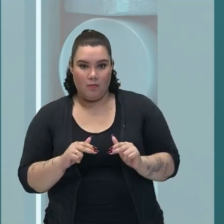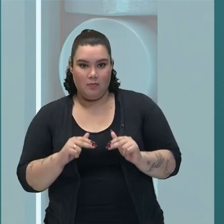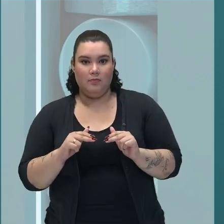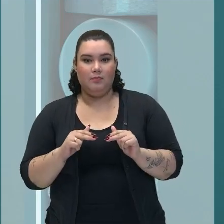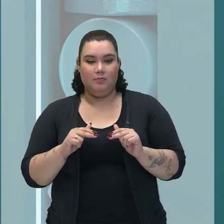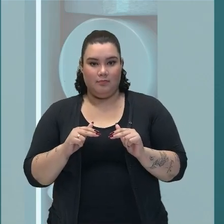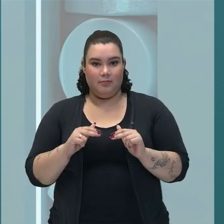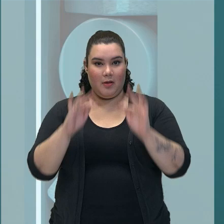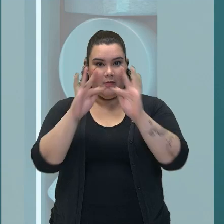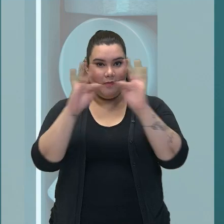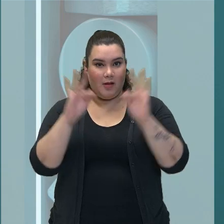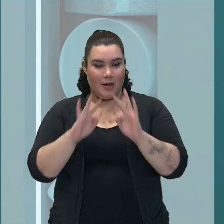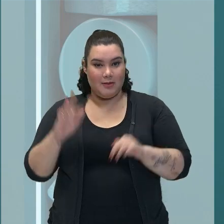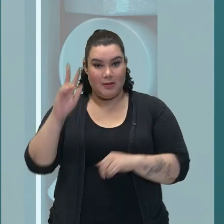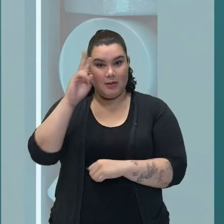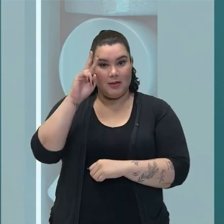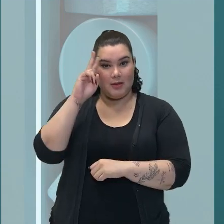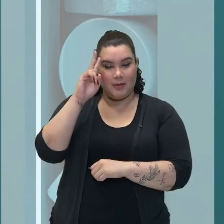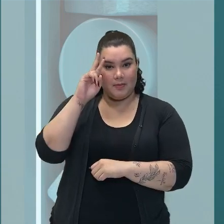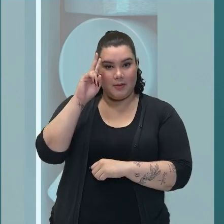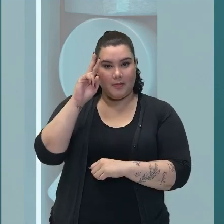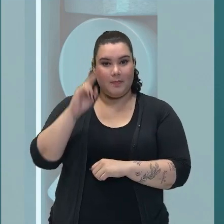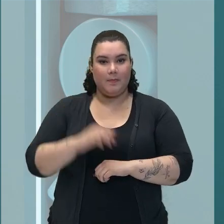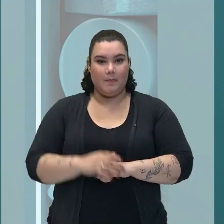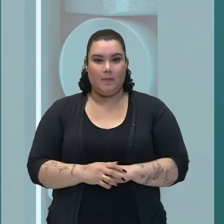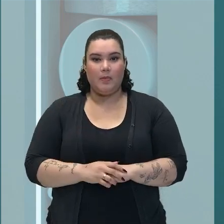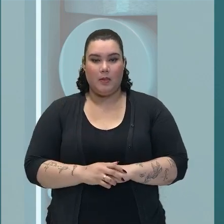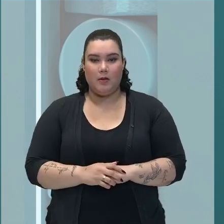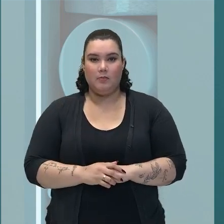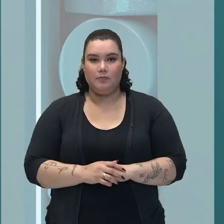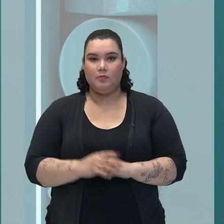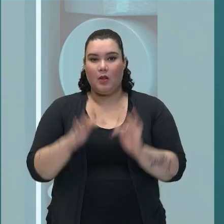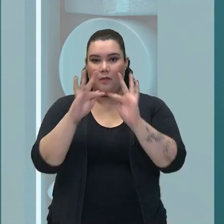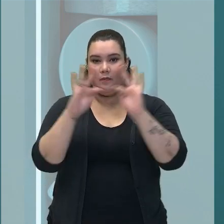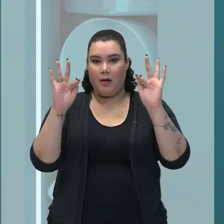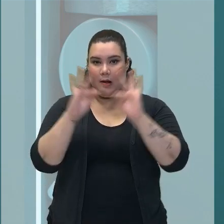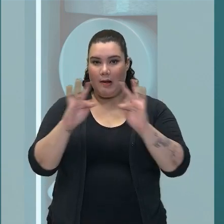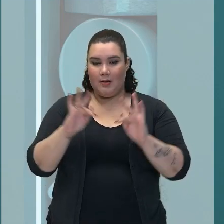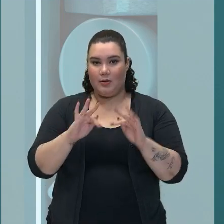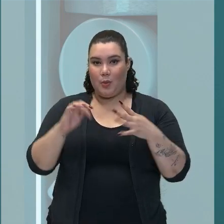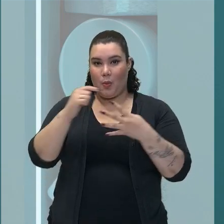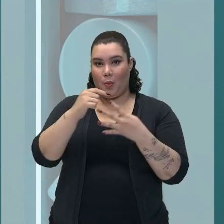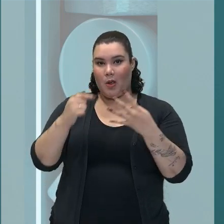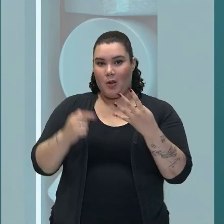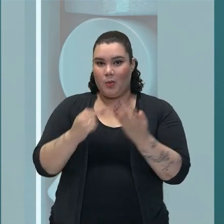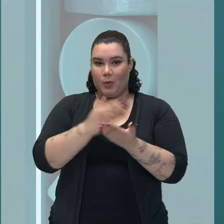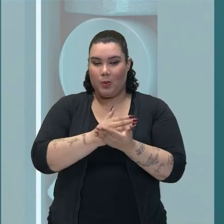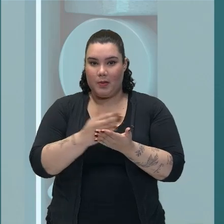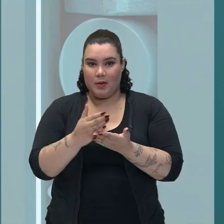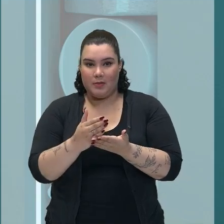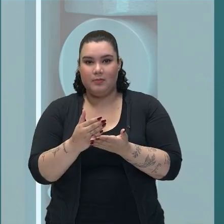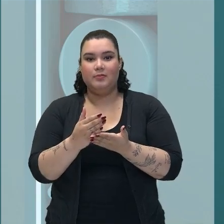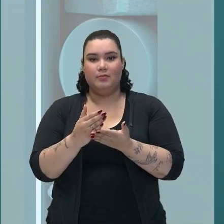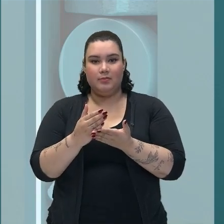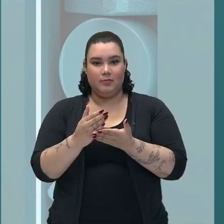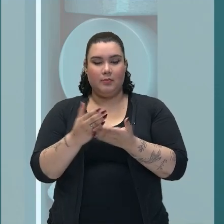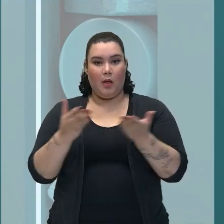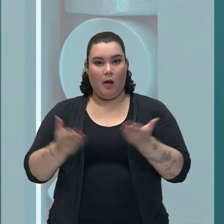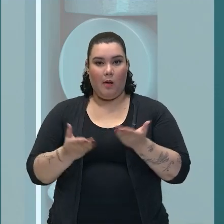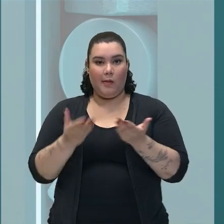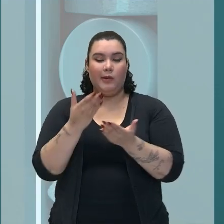4 frases? A leitura estudamos não, né? Fizemos uma leitura nas 4 frases, porque estudar vai ser a partir de